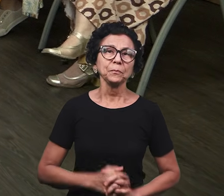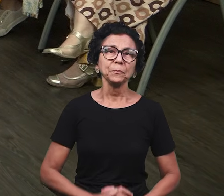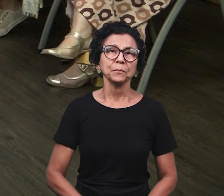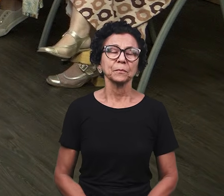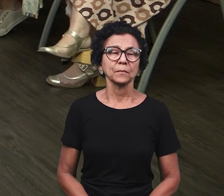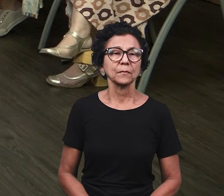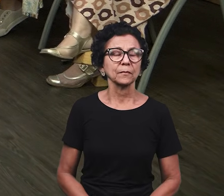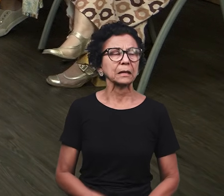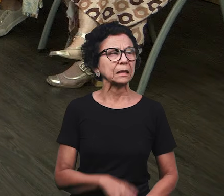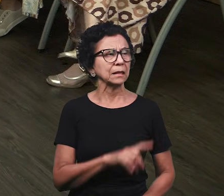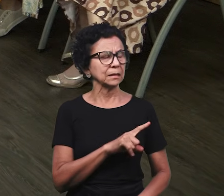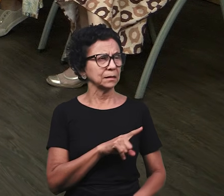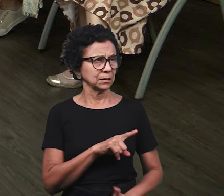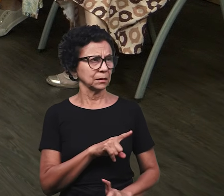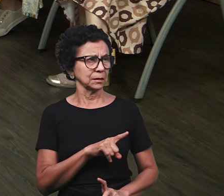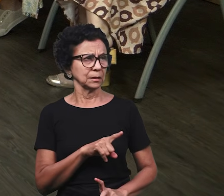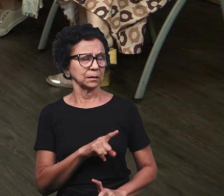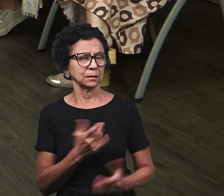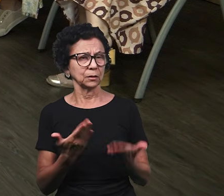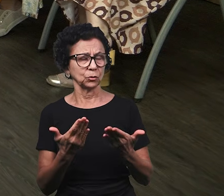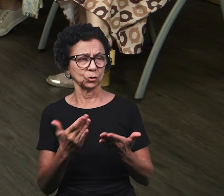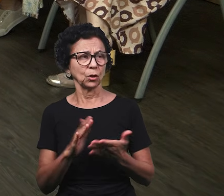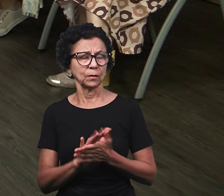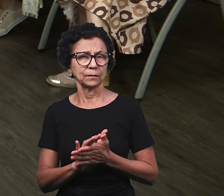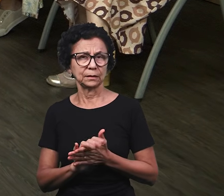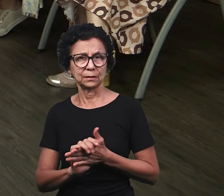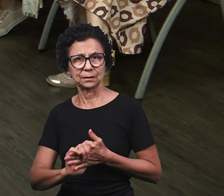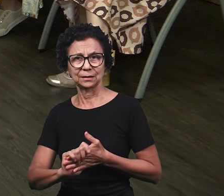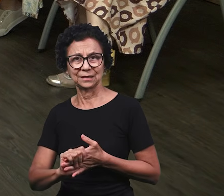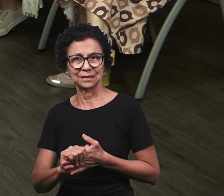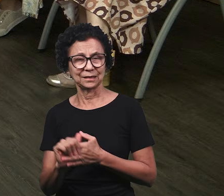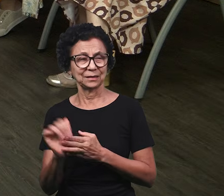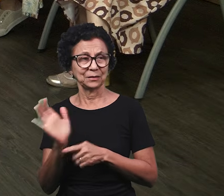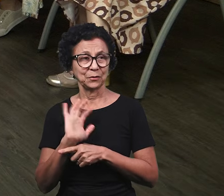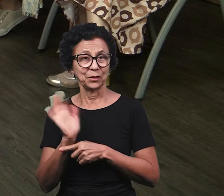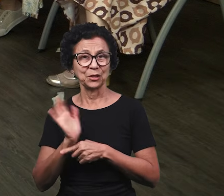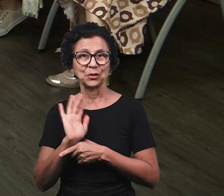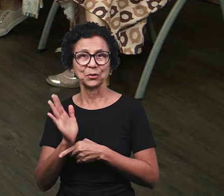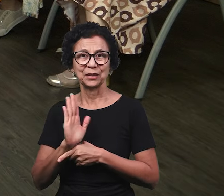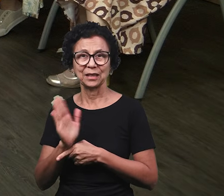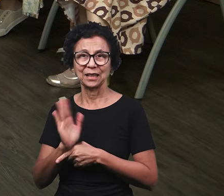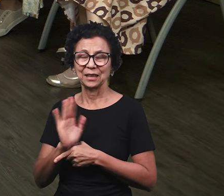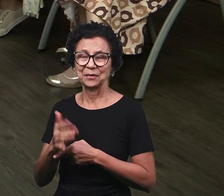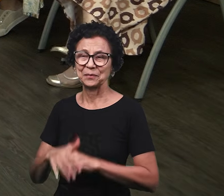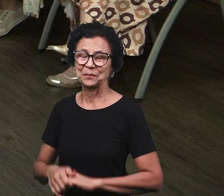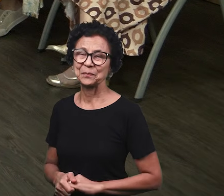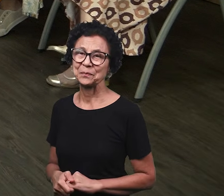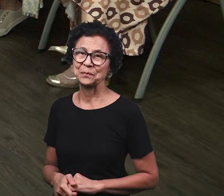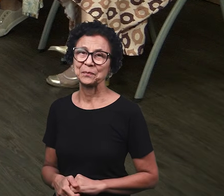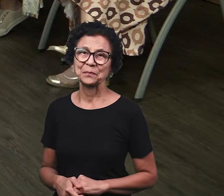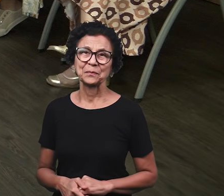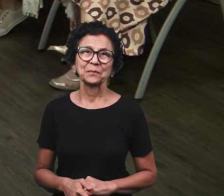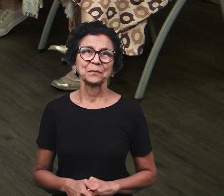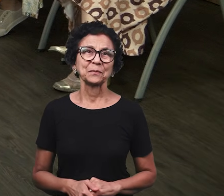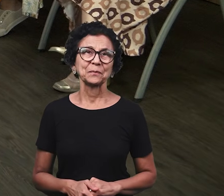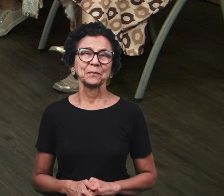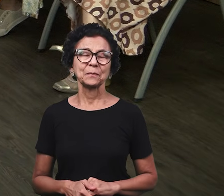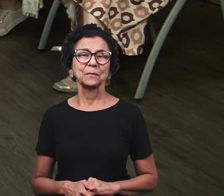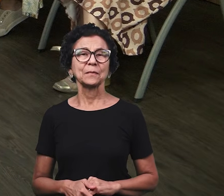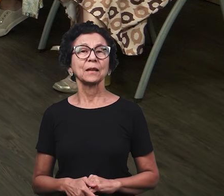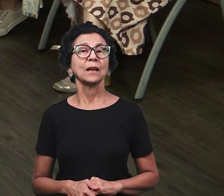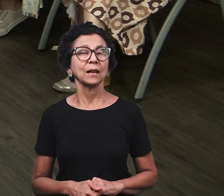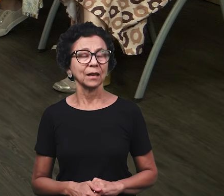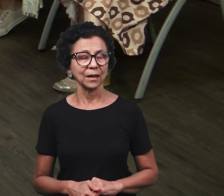participação de jovens de fora. Né? Hoje os jovens de fora estão aqui. Mas tem aqueles que